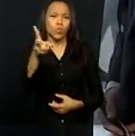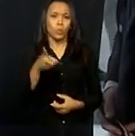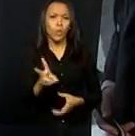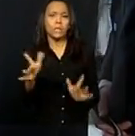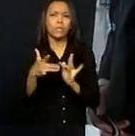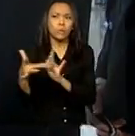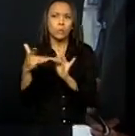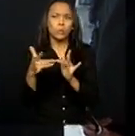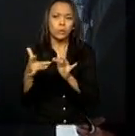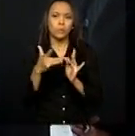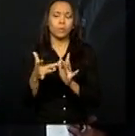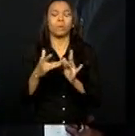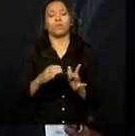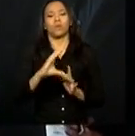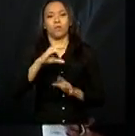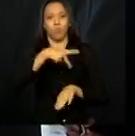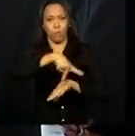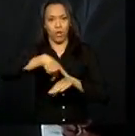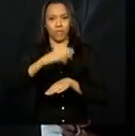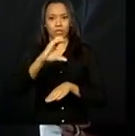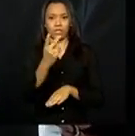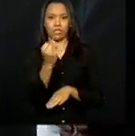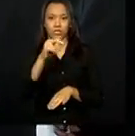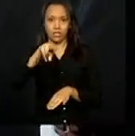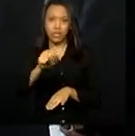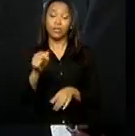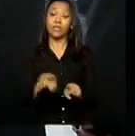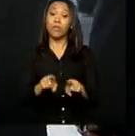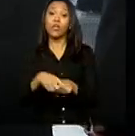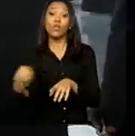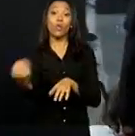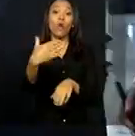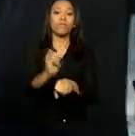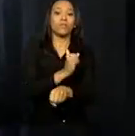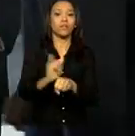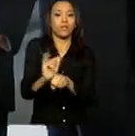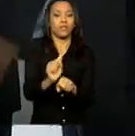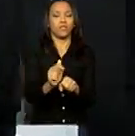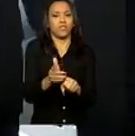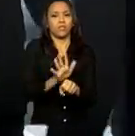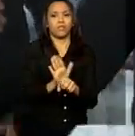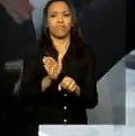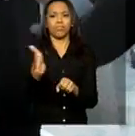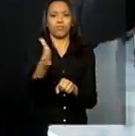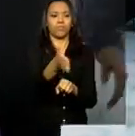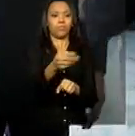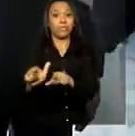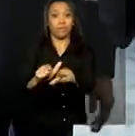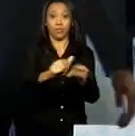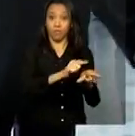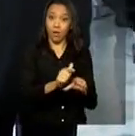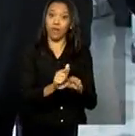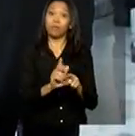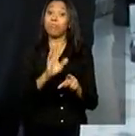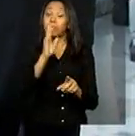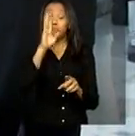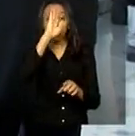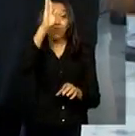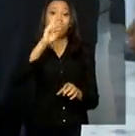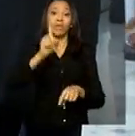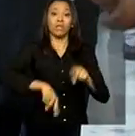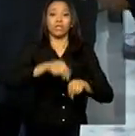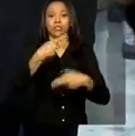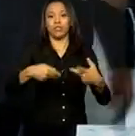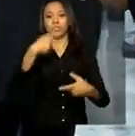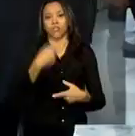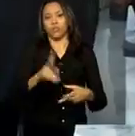mas de certa maneira também construir novos espaços de ação para os produtos brasileiros internacionalmente. Só